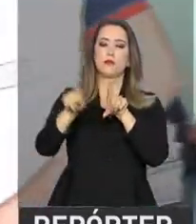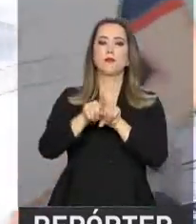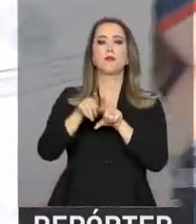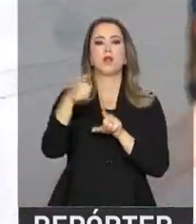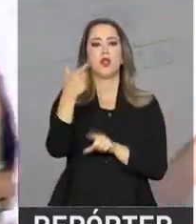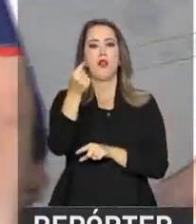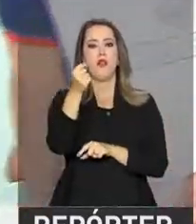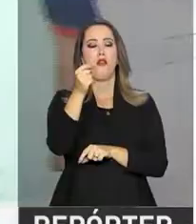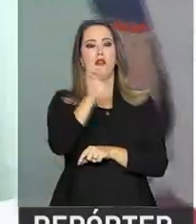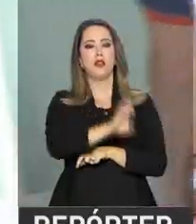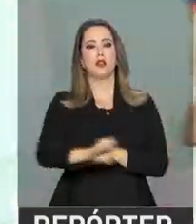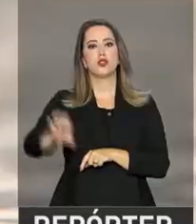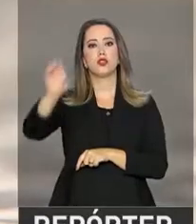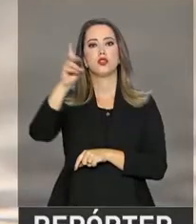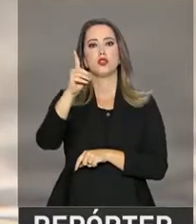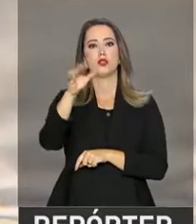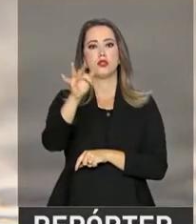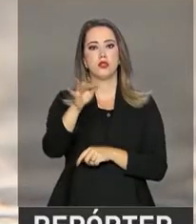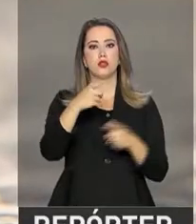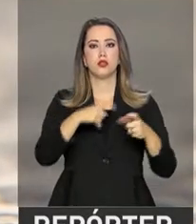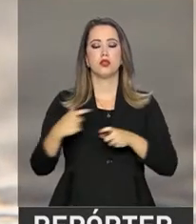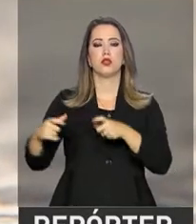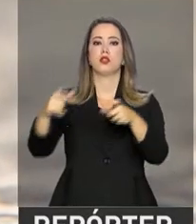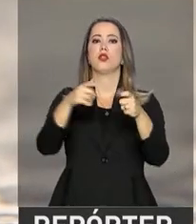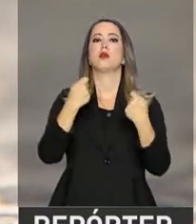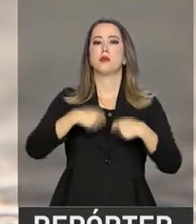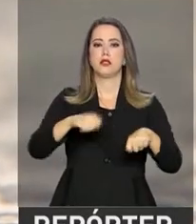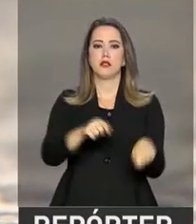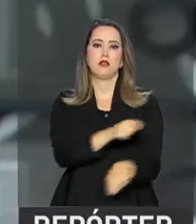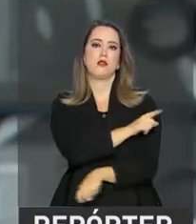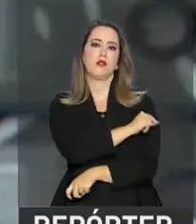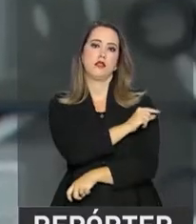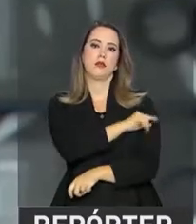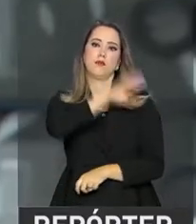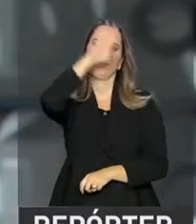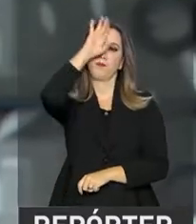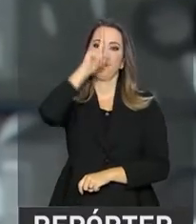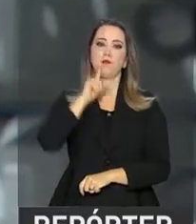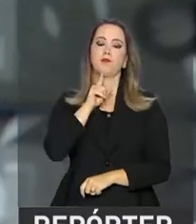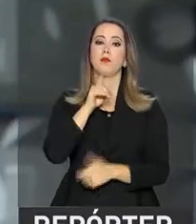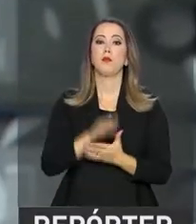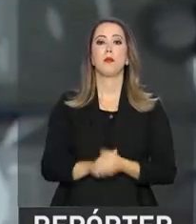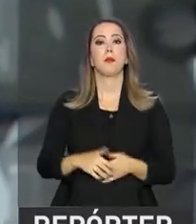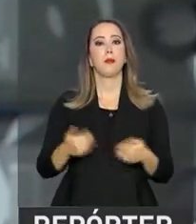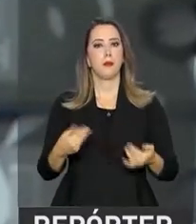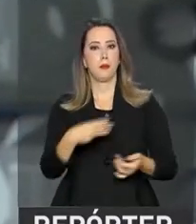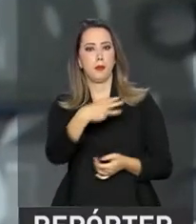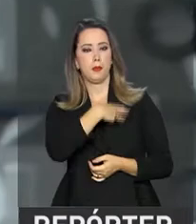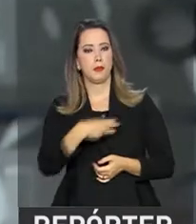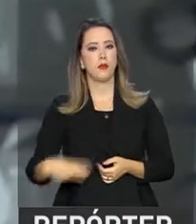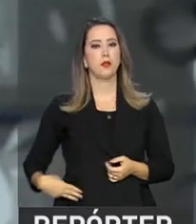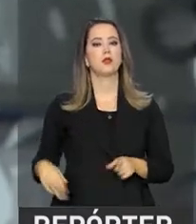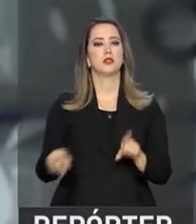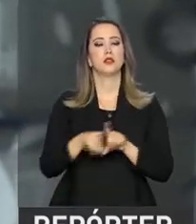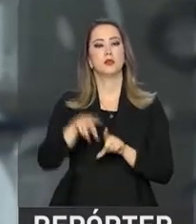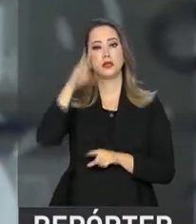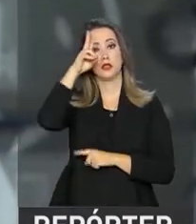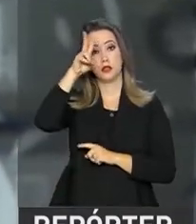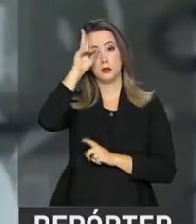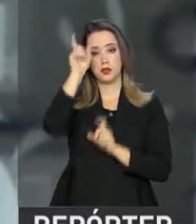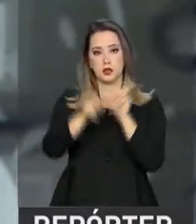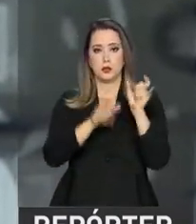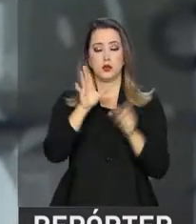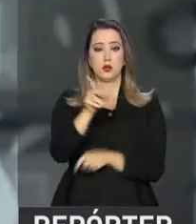e do distrito federal estão na área com recomendação de vacinação para febre amarela o ministério lembrou ainda que aqueles que já